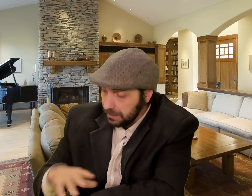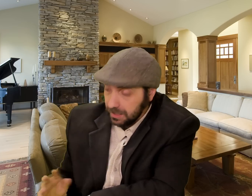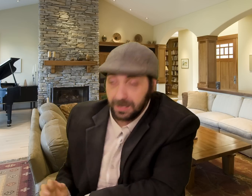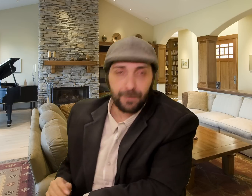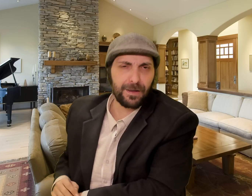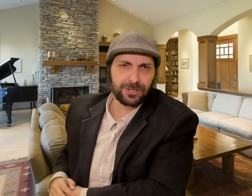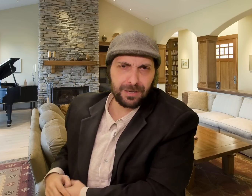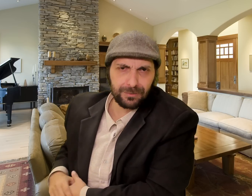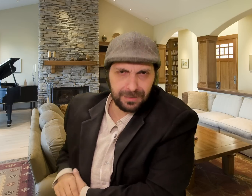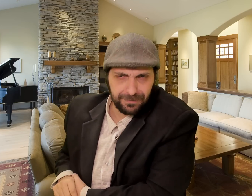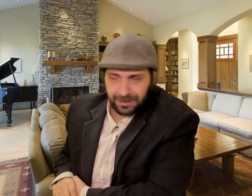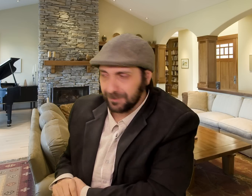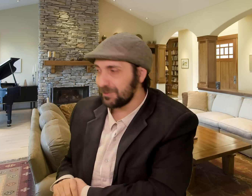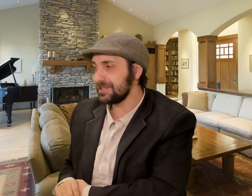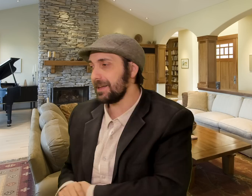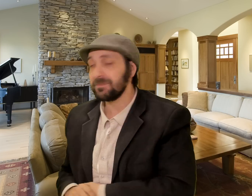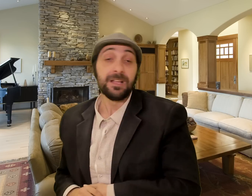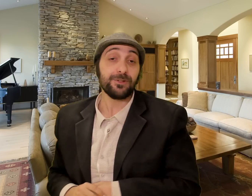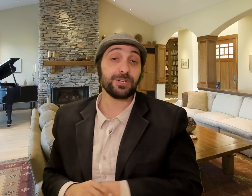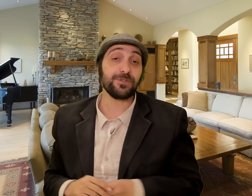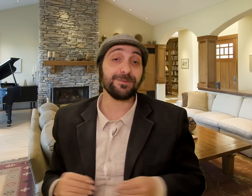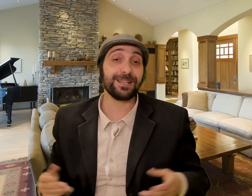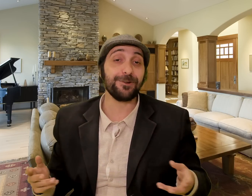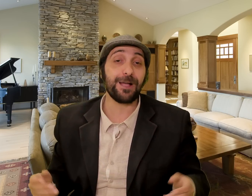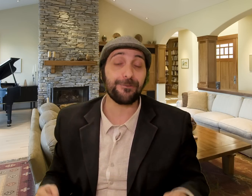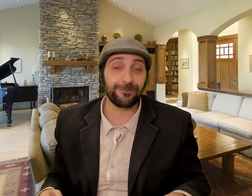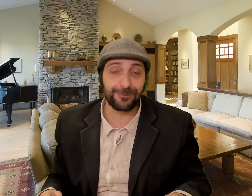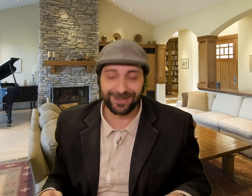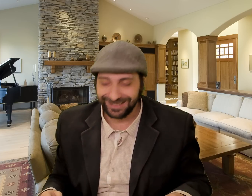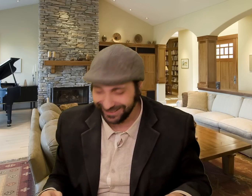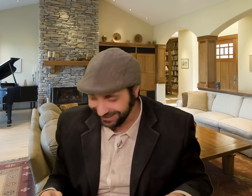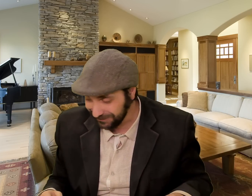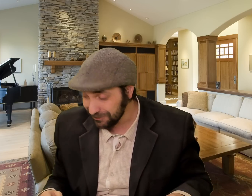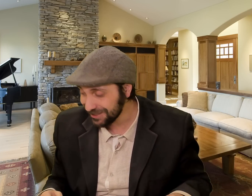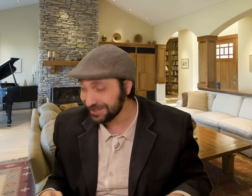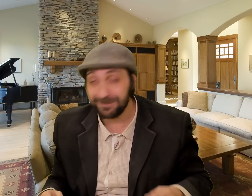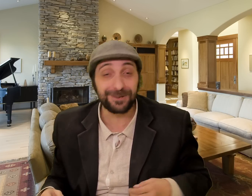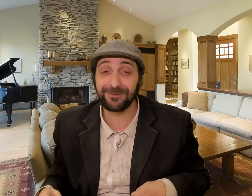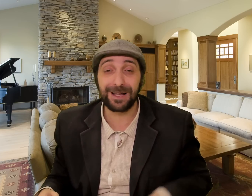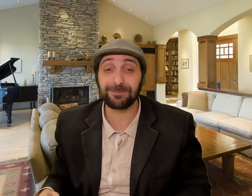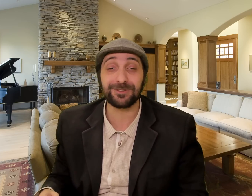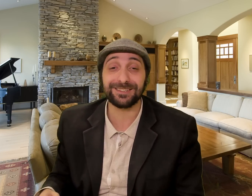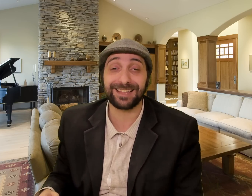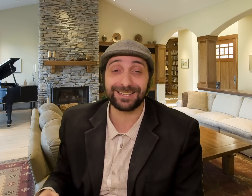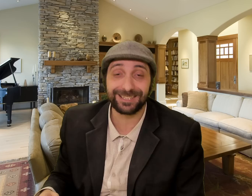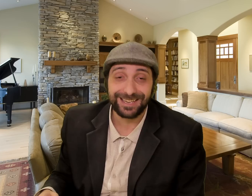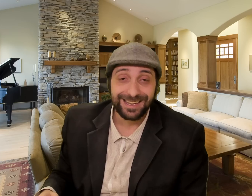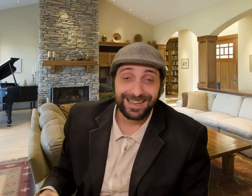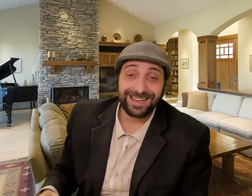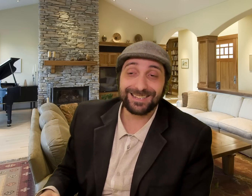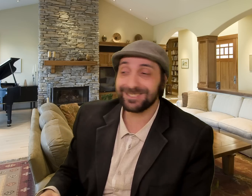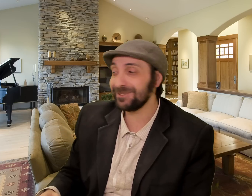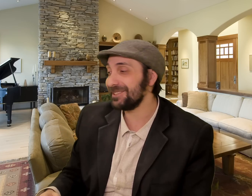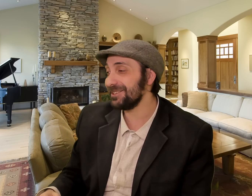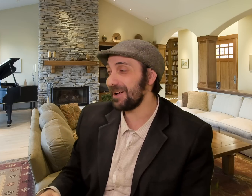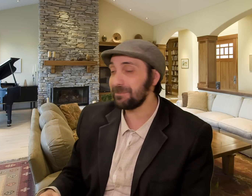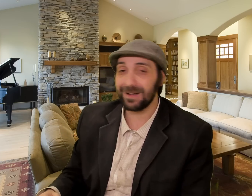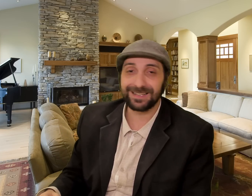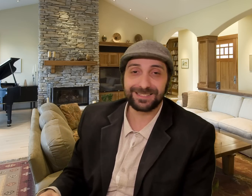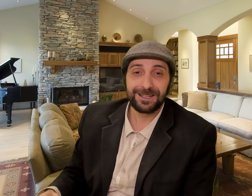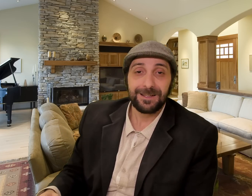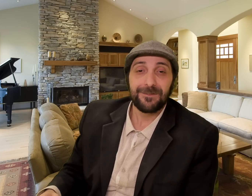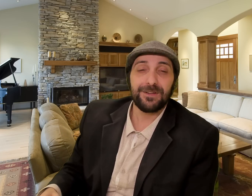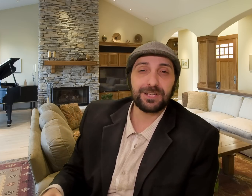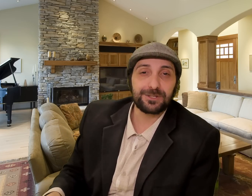aqui fechar Pois é nós já tivemos aí o refúgio também não vai pro jantar aqui eles estão dando